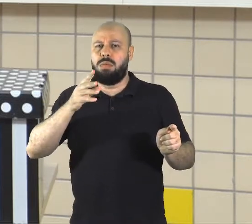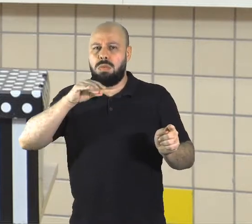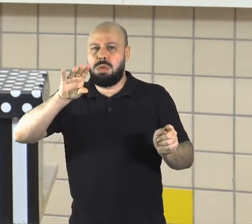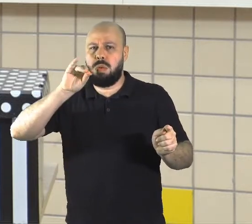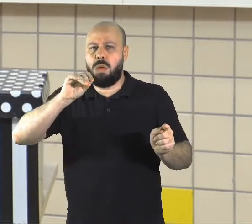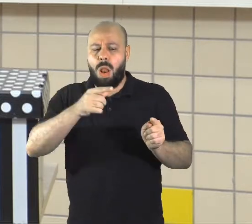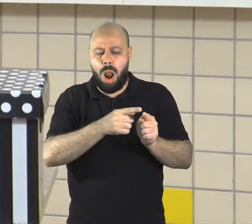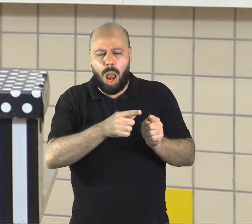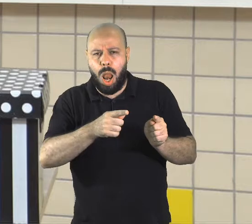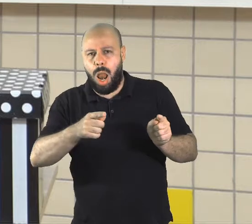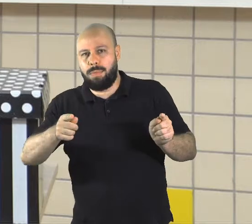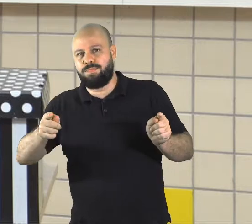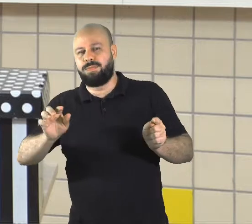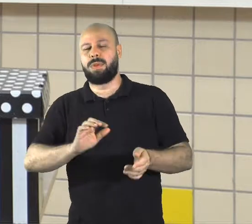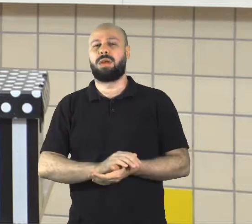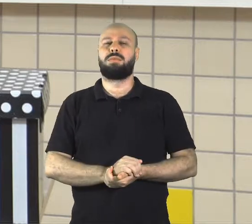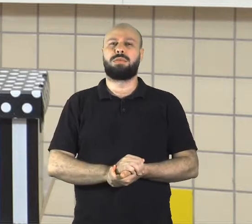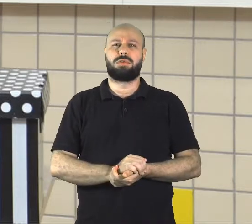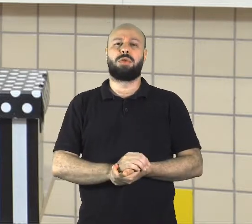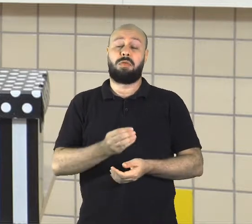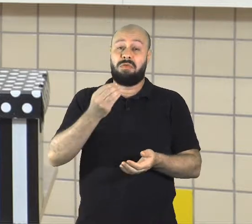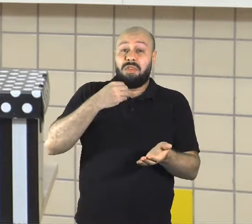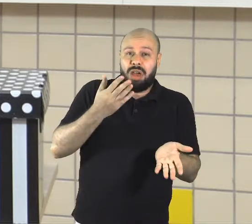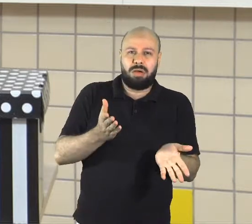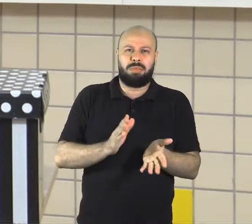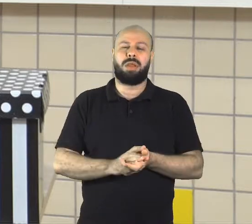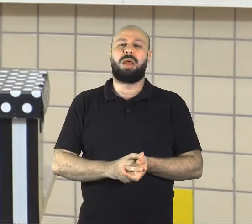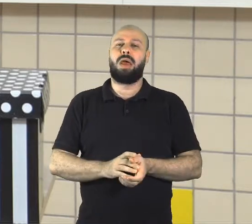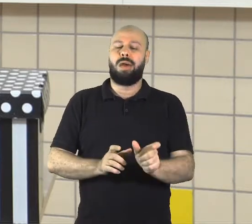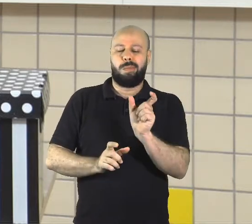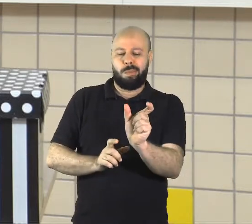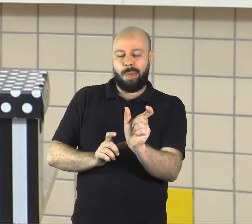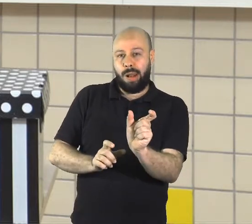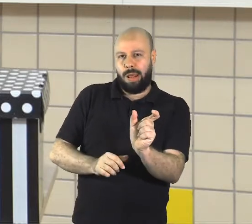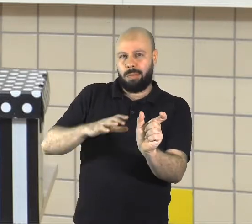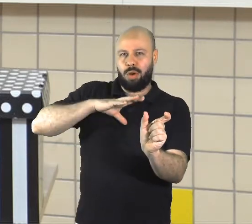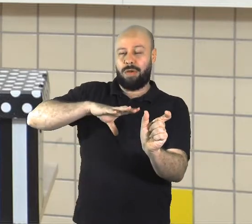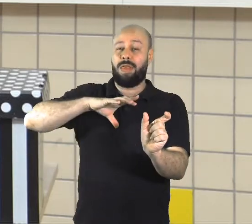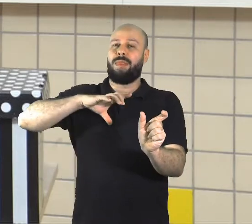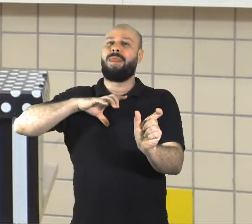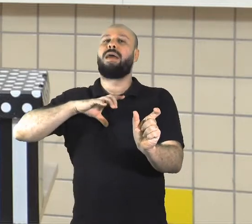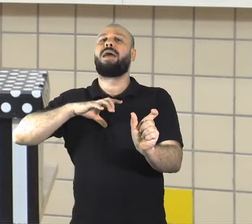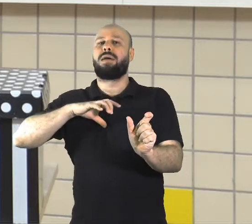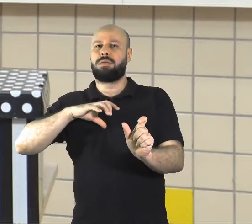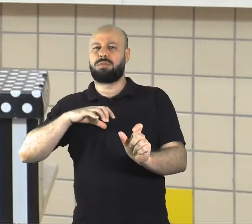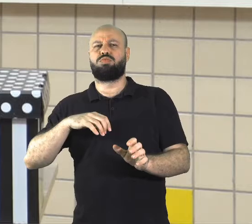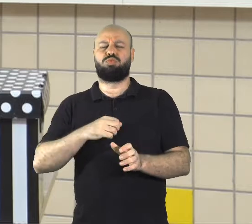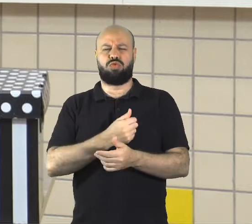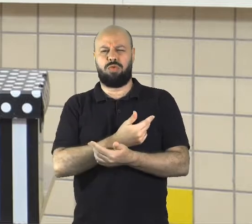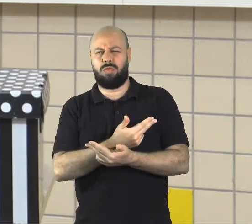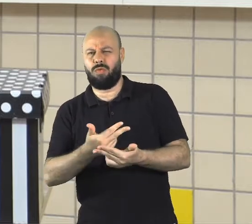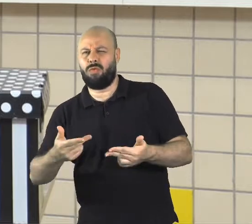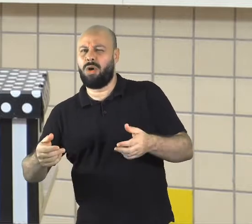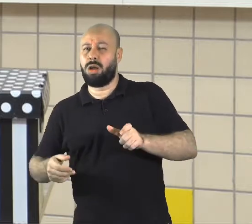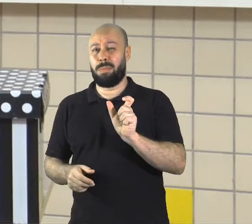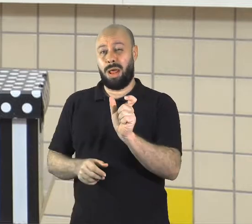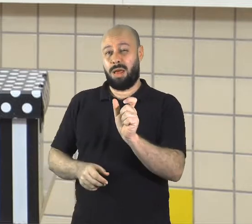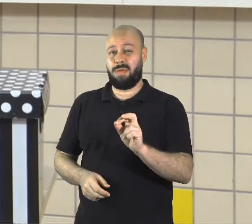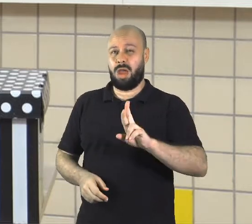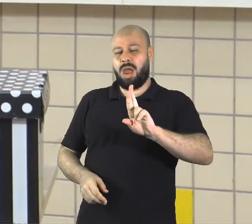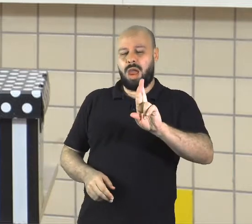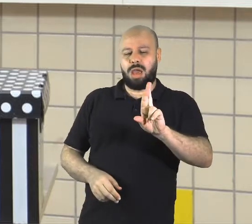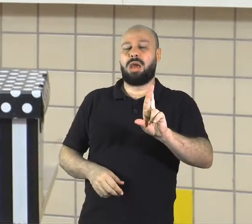palavras de língua portuguesa, tem várias palavras com R e R, como eu falei, ele chama o irmão gêmeo para ficar com ele. Eu até brinquei com a Francisquinha,